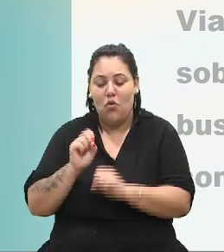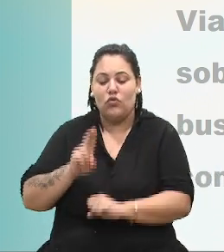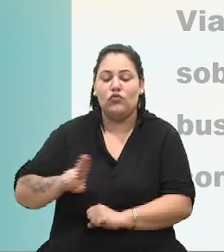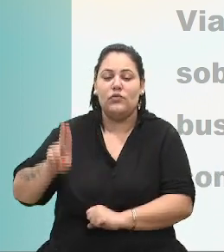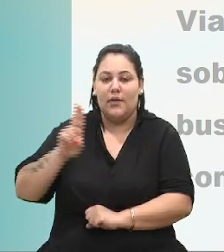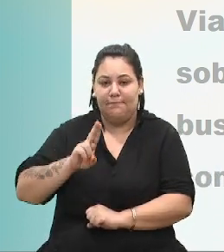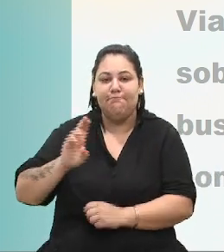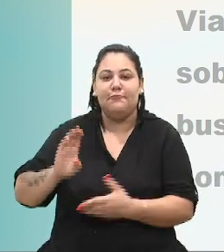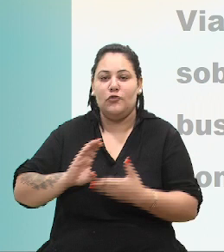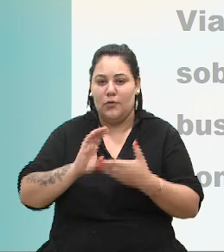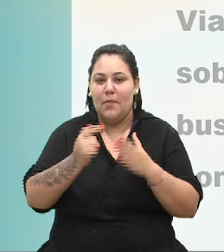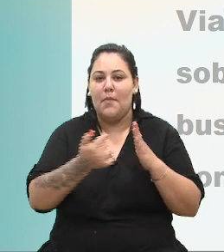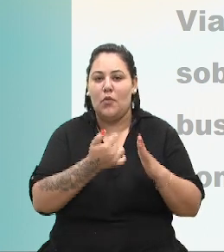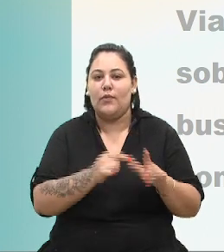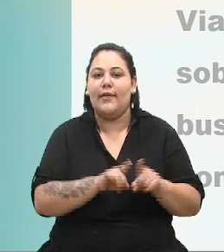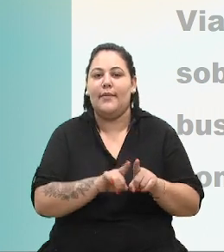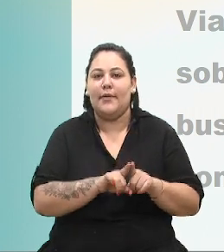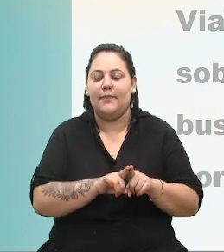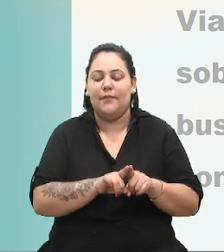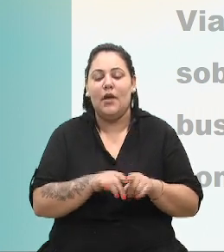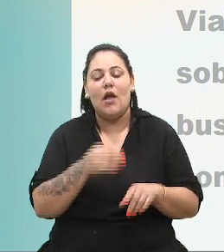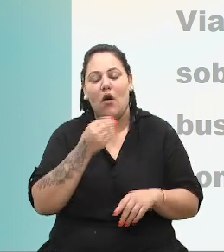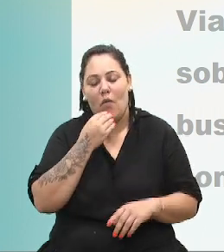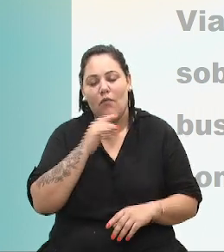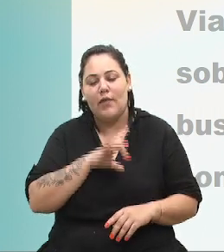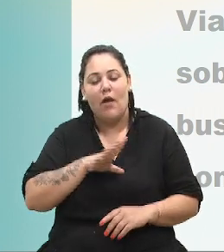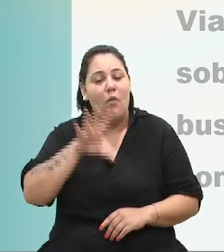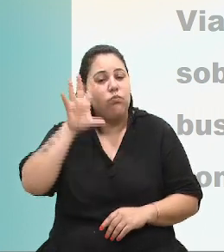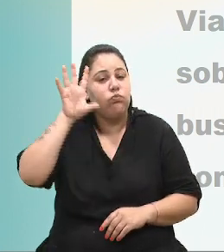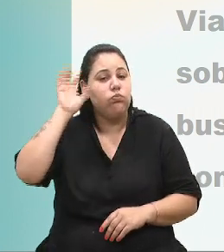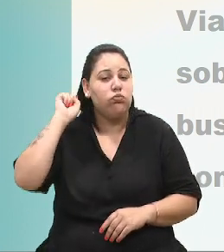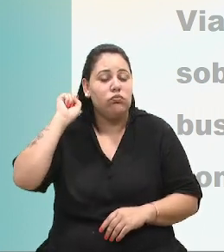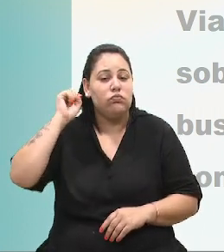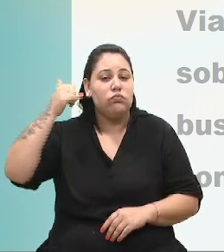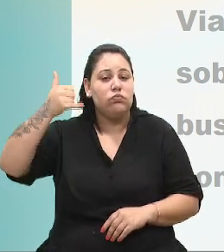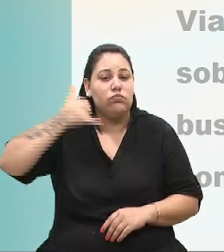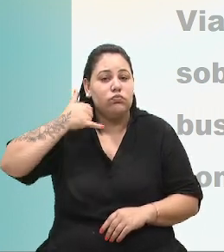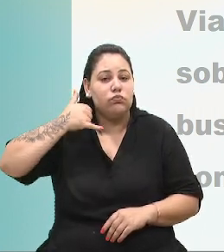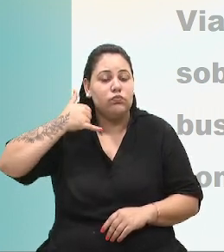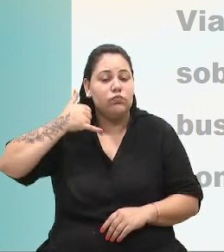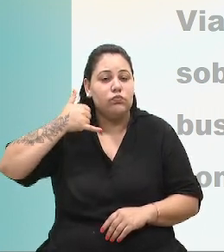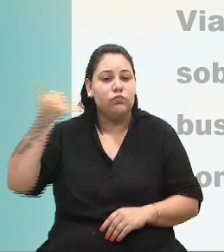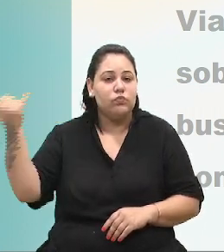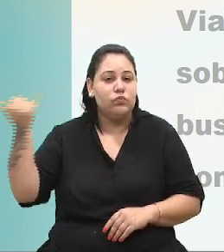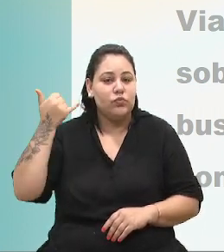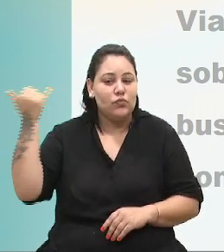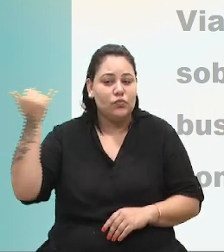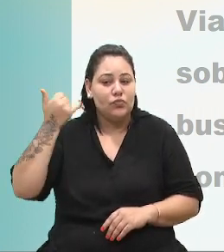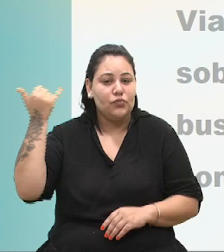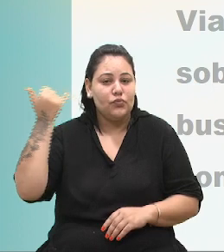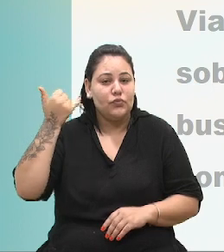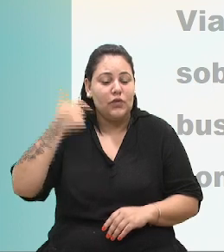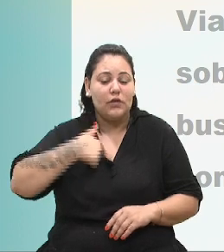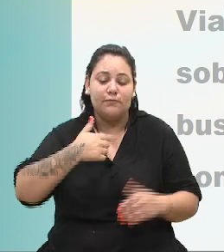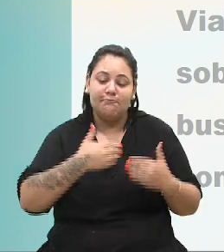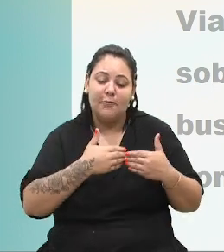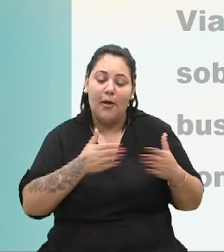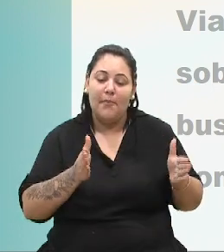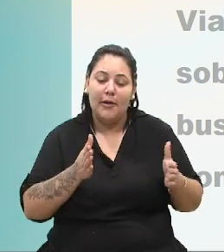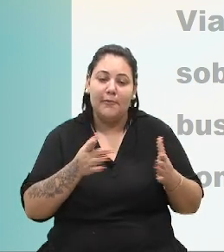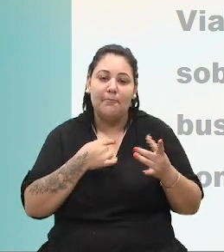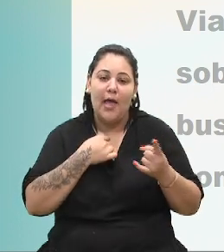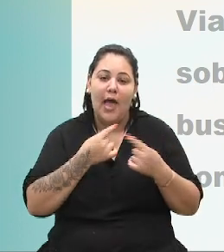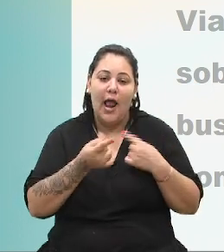isso. Além da nossa ouvidoria, que é a porta de entrada, né? Eventualmente estamos completamente abertos a queixas